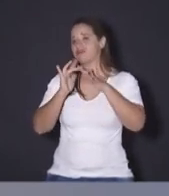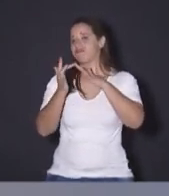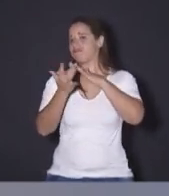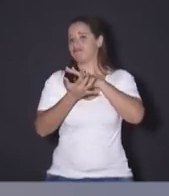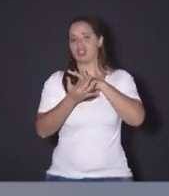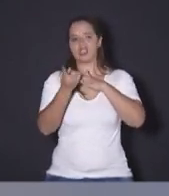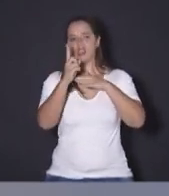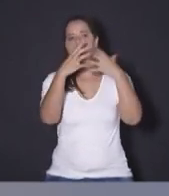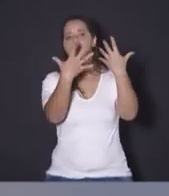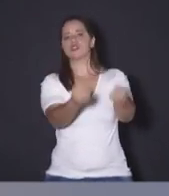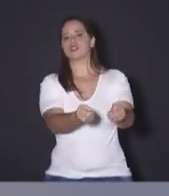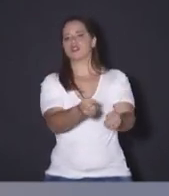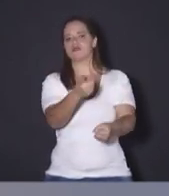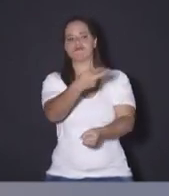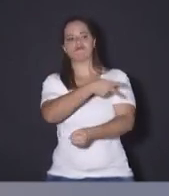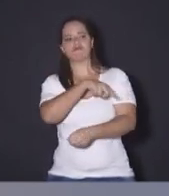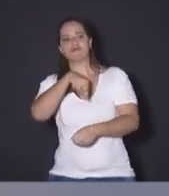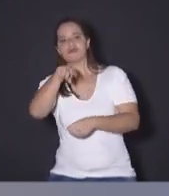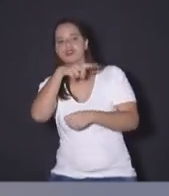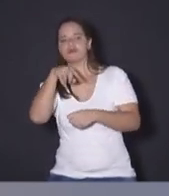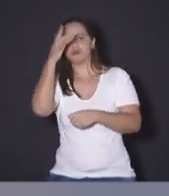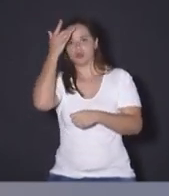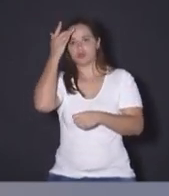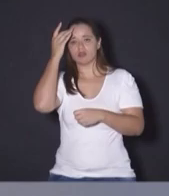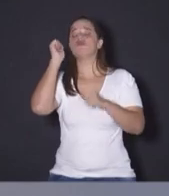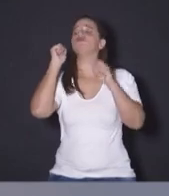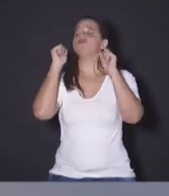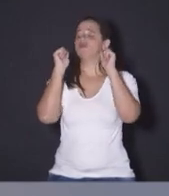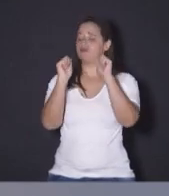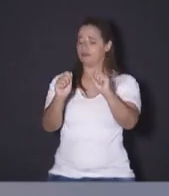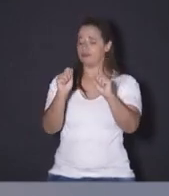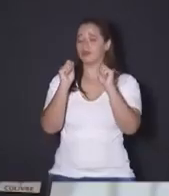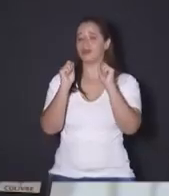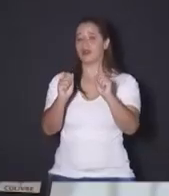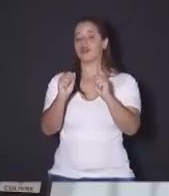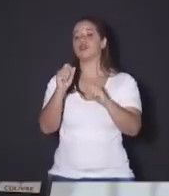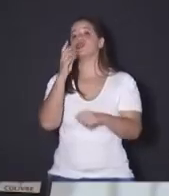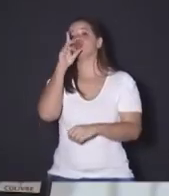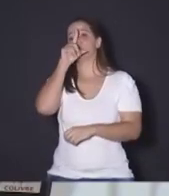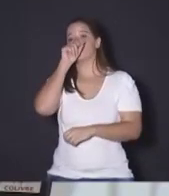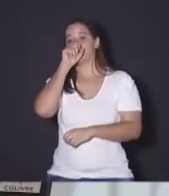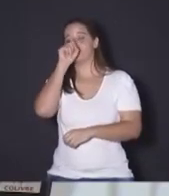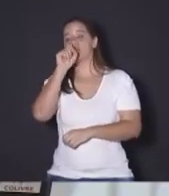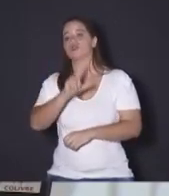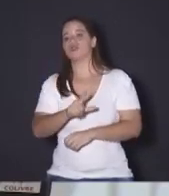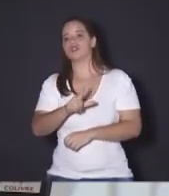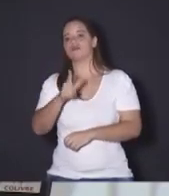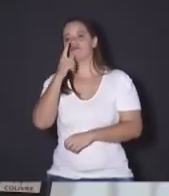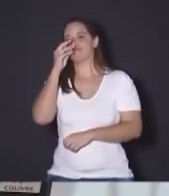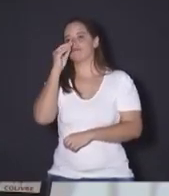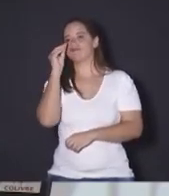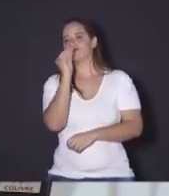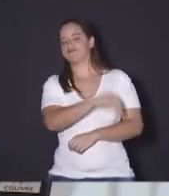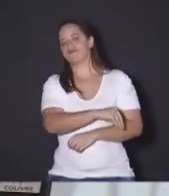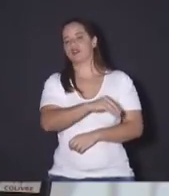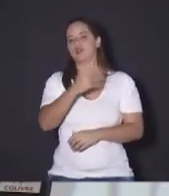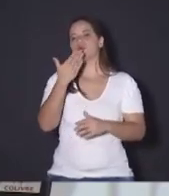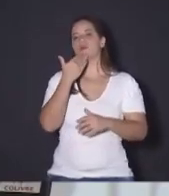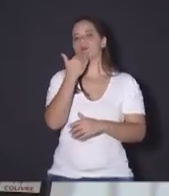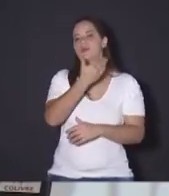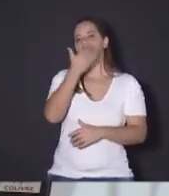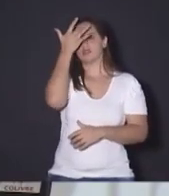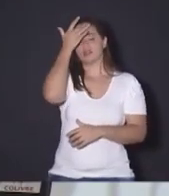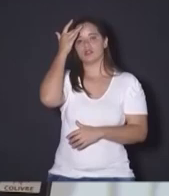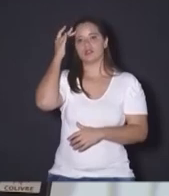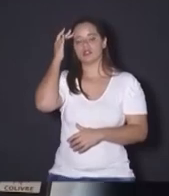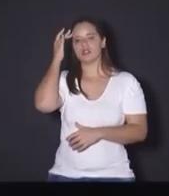aceitaria essas pessoas bom isso é possível o twitter ignorou os pedidos das pessoas é